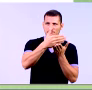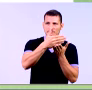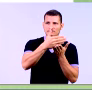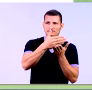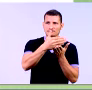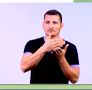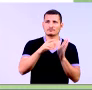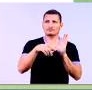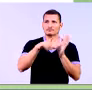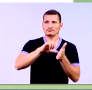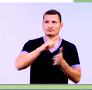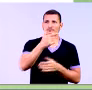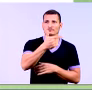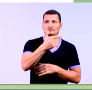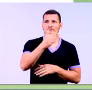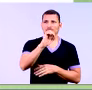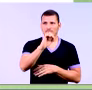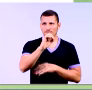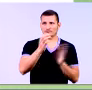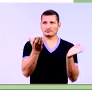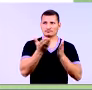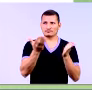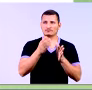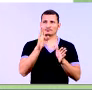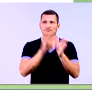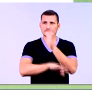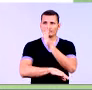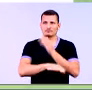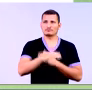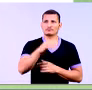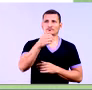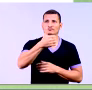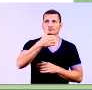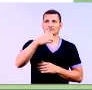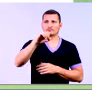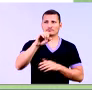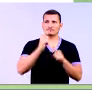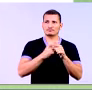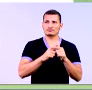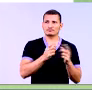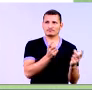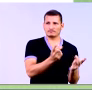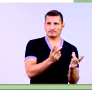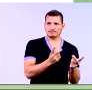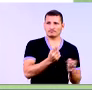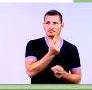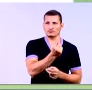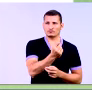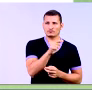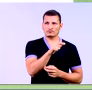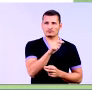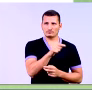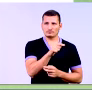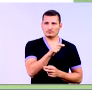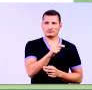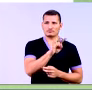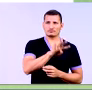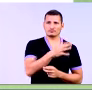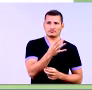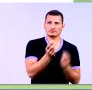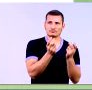de 20, e agora nós temos o valor de 19, justamente porque foi vendido um notebook aqui, e o registro já está na tabela